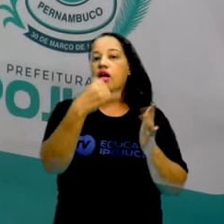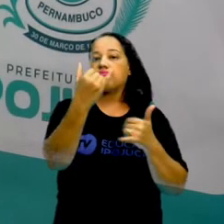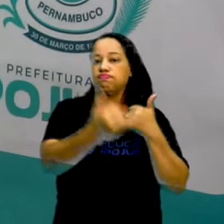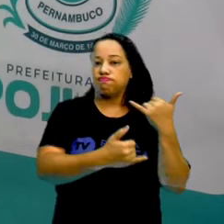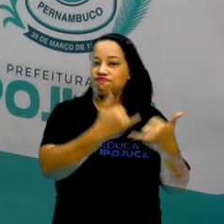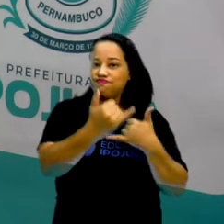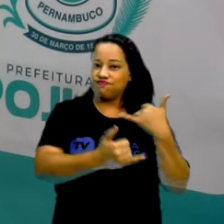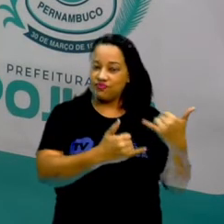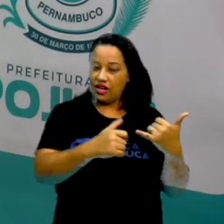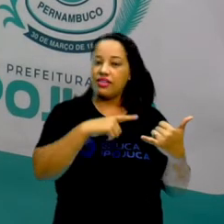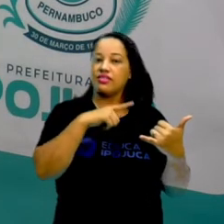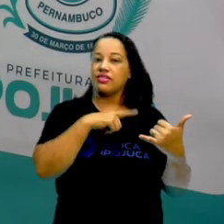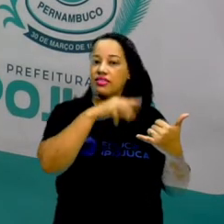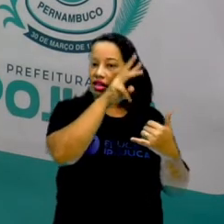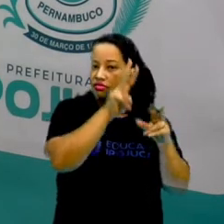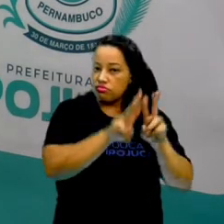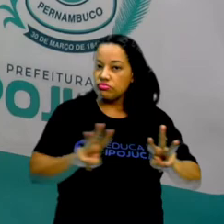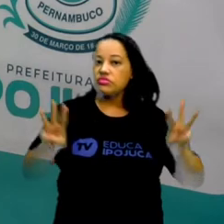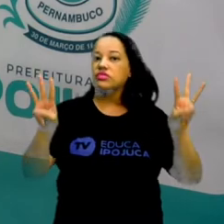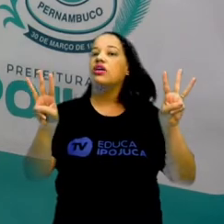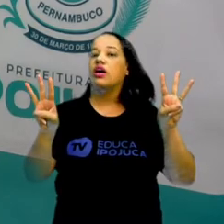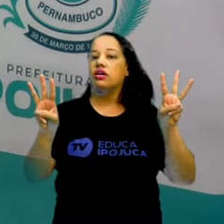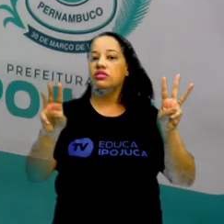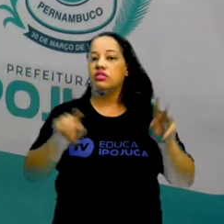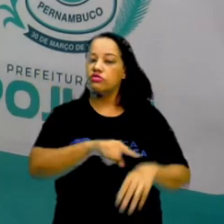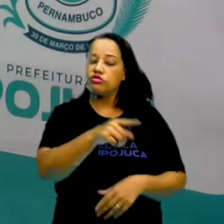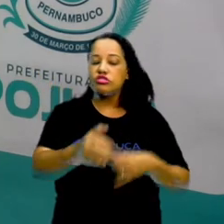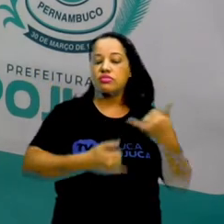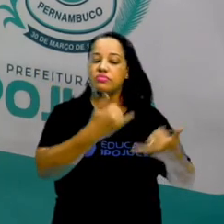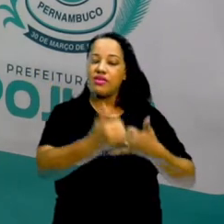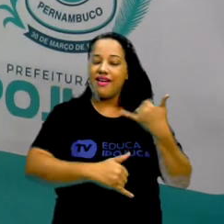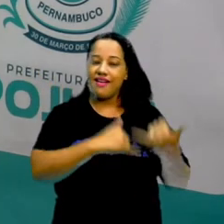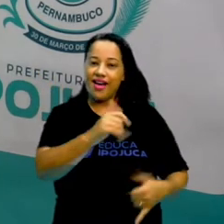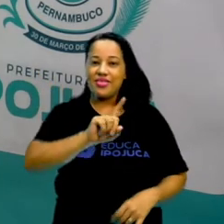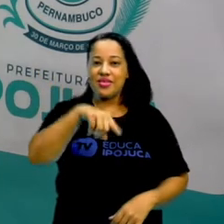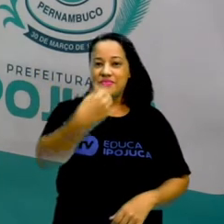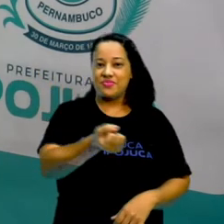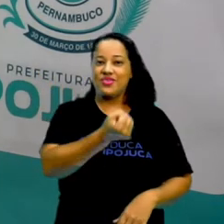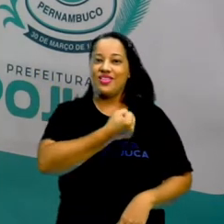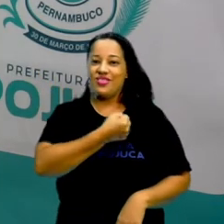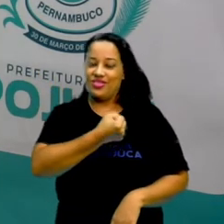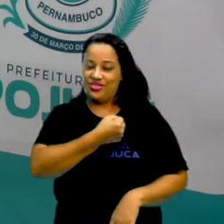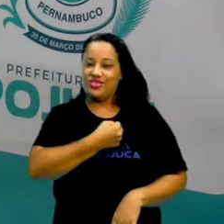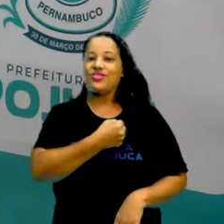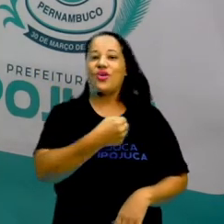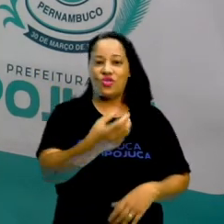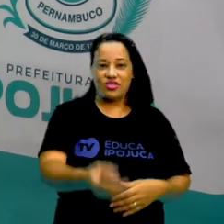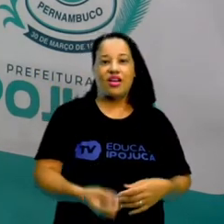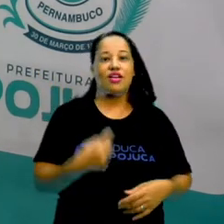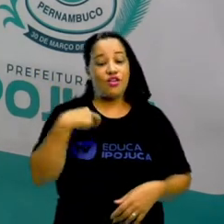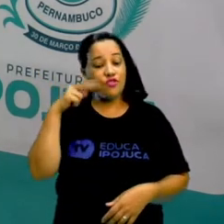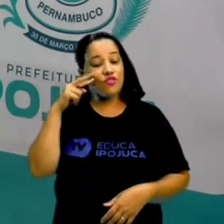o site. Faz o game, tira uma nota bem alta, vai chegar para mim o seu resultado. E é isso